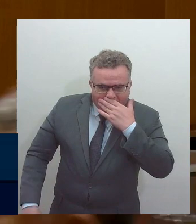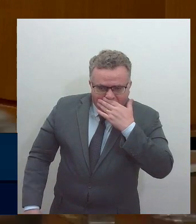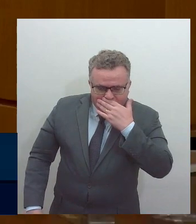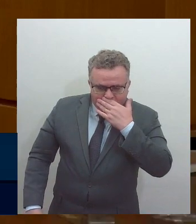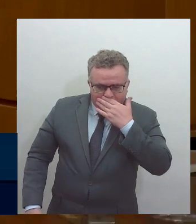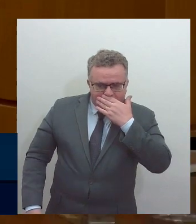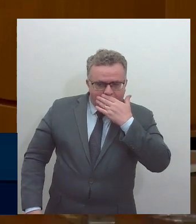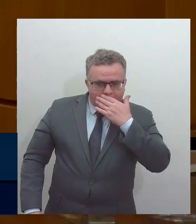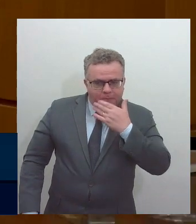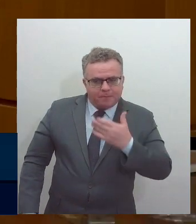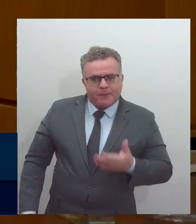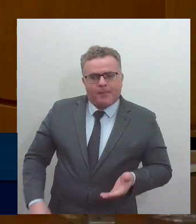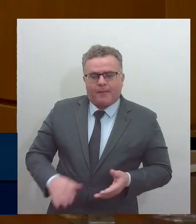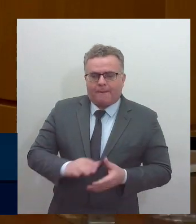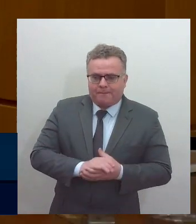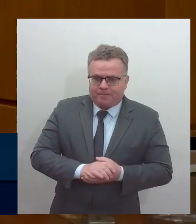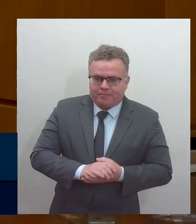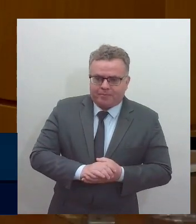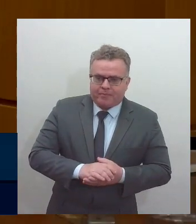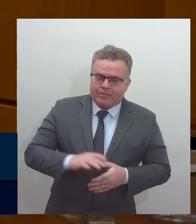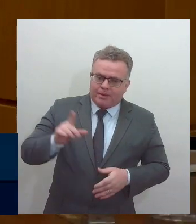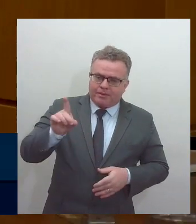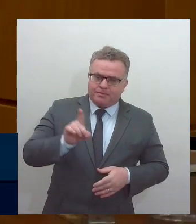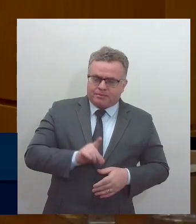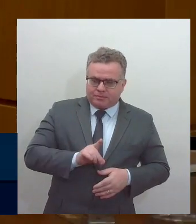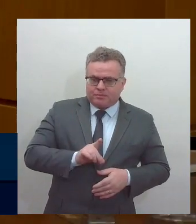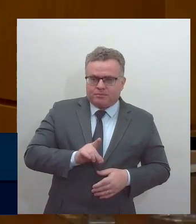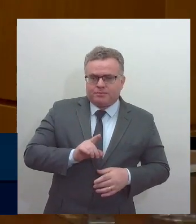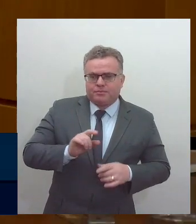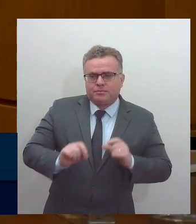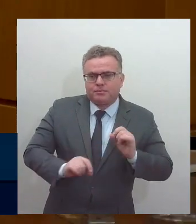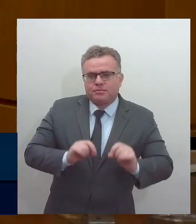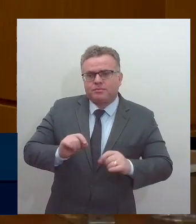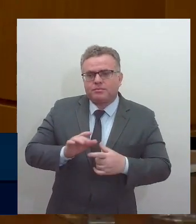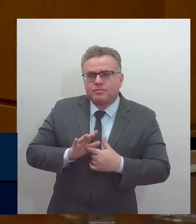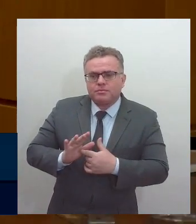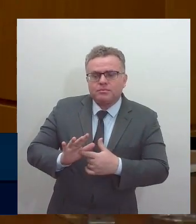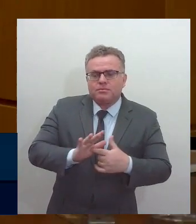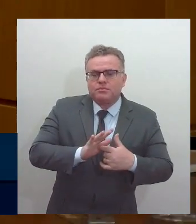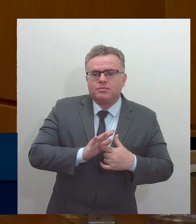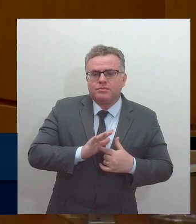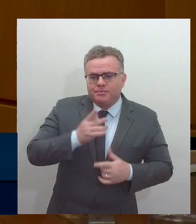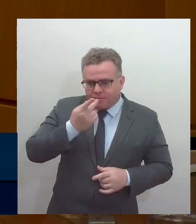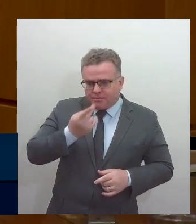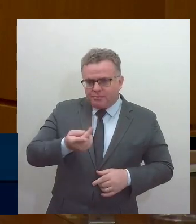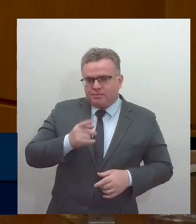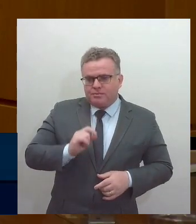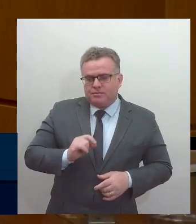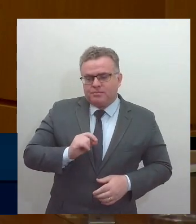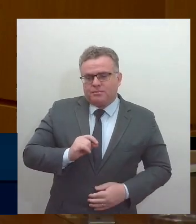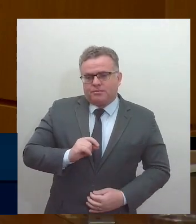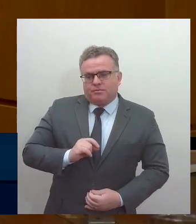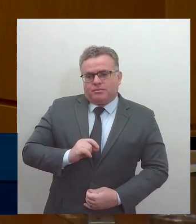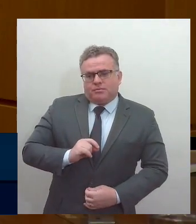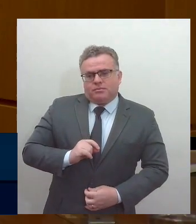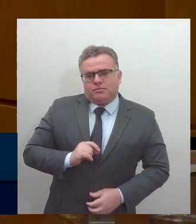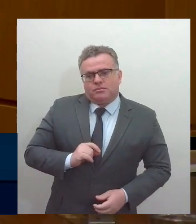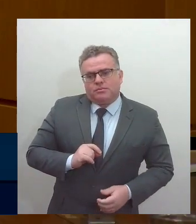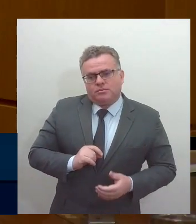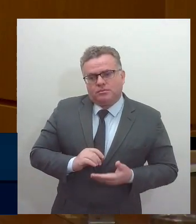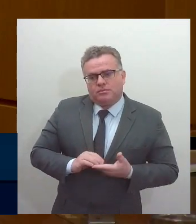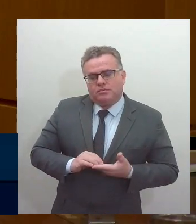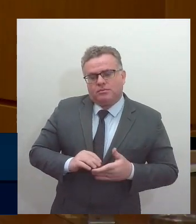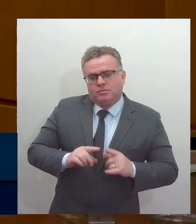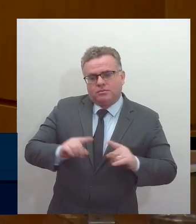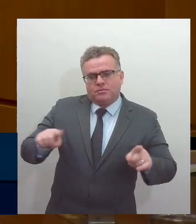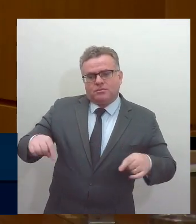questão de dizer que aquela quadra poliesportiva que estava